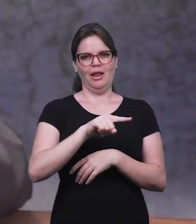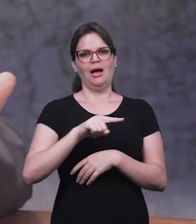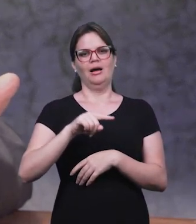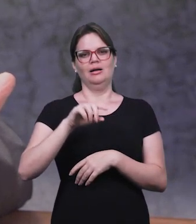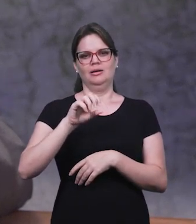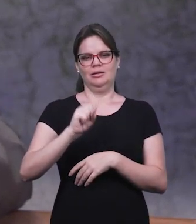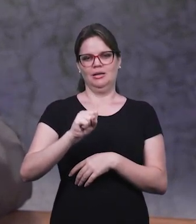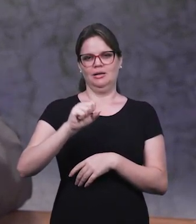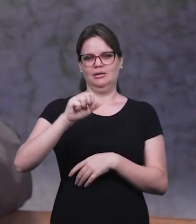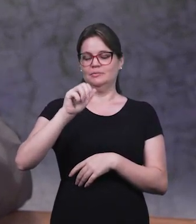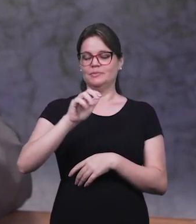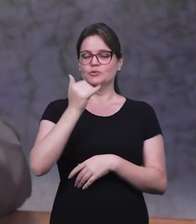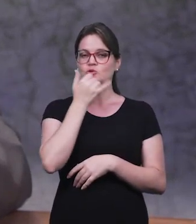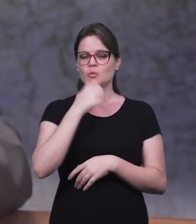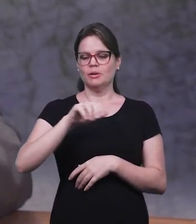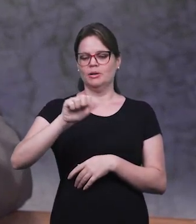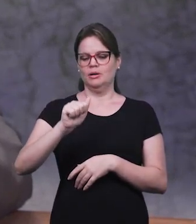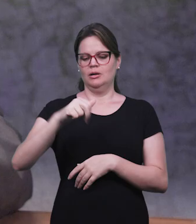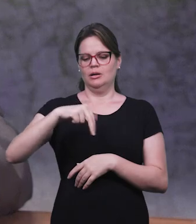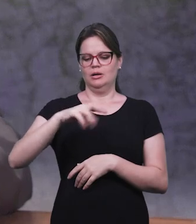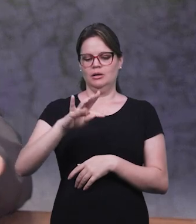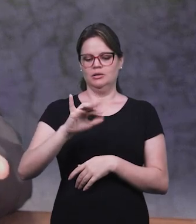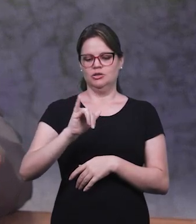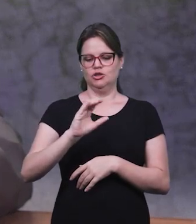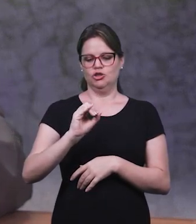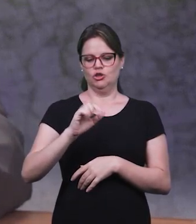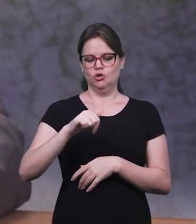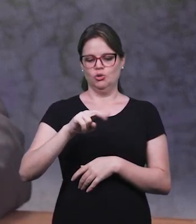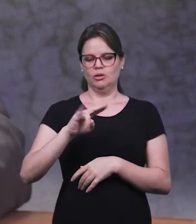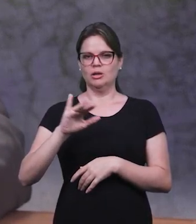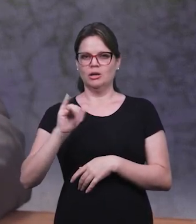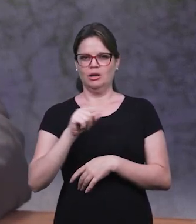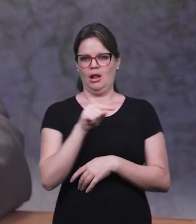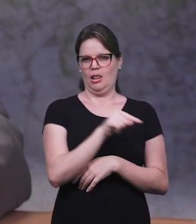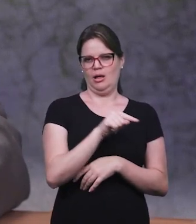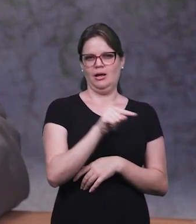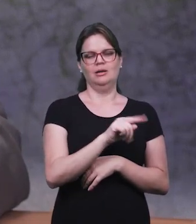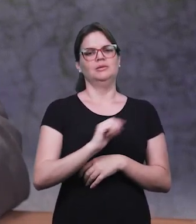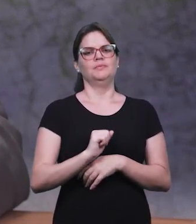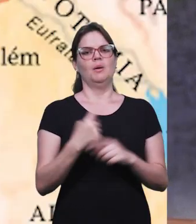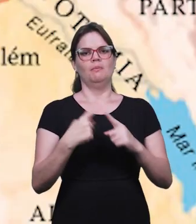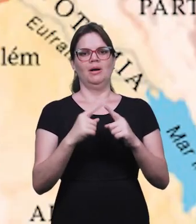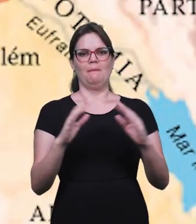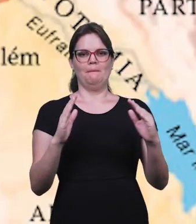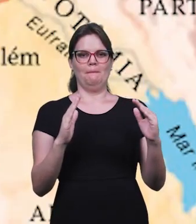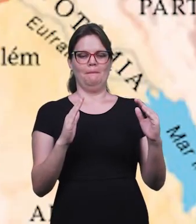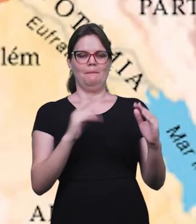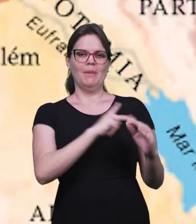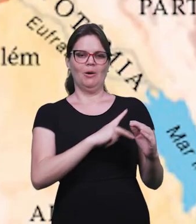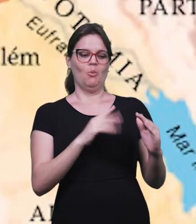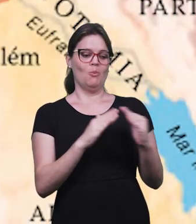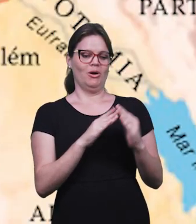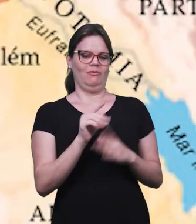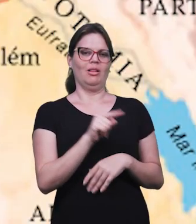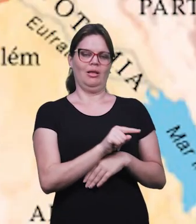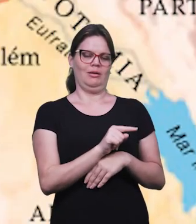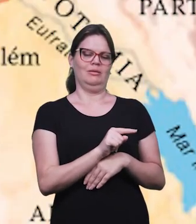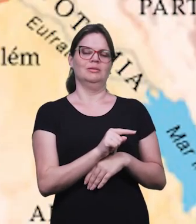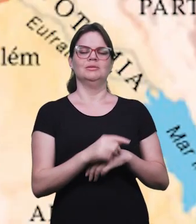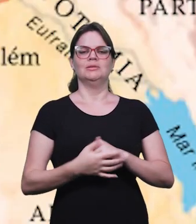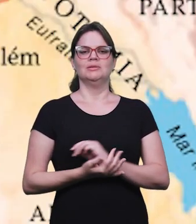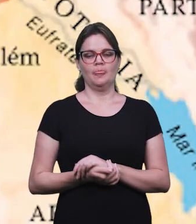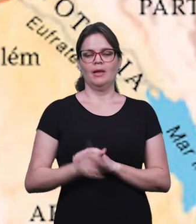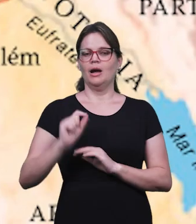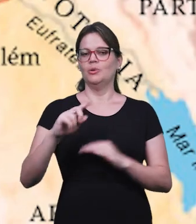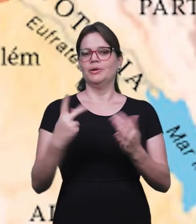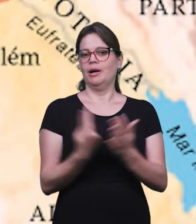ocasião, estava nessa igreja. Agora os Gálatas enfrentam um problema semelhante. Lembrando aqui na primeira